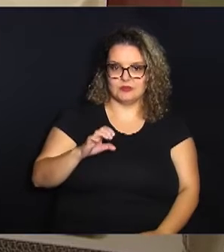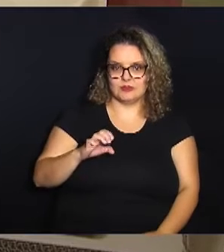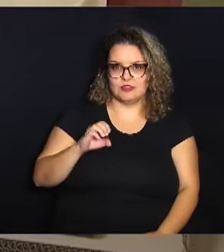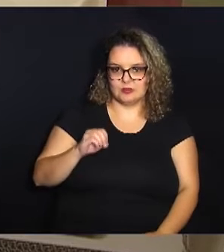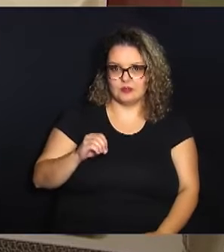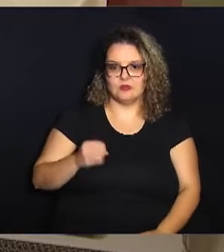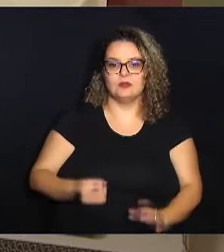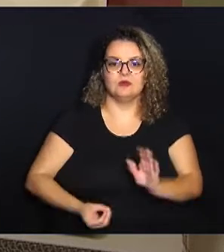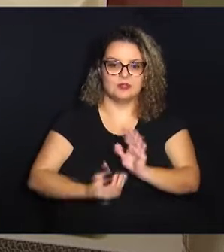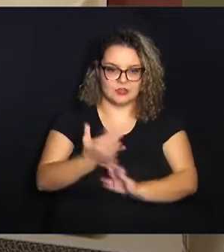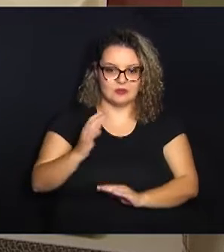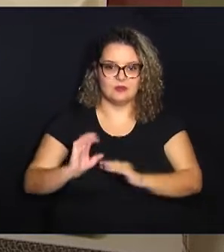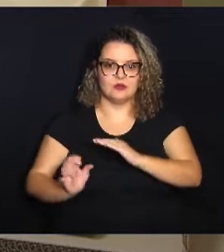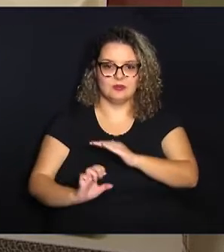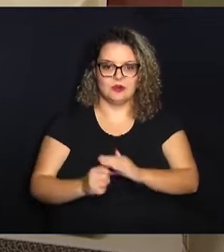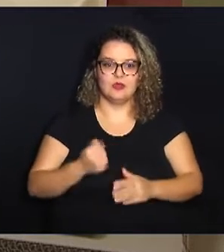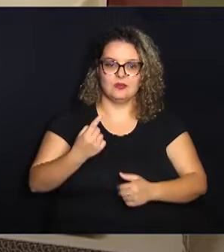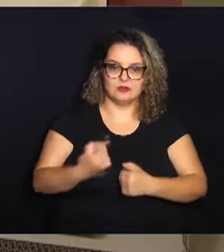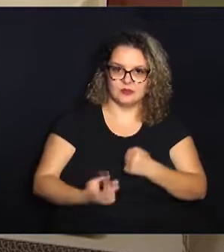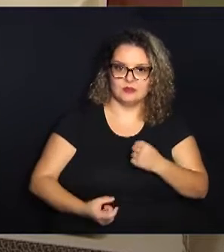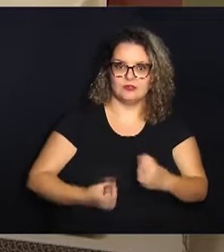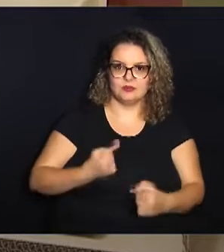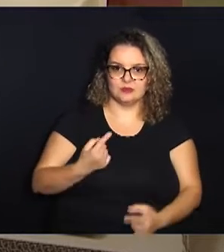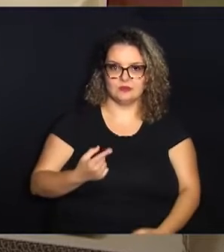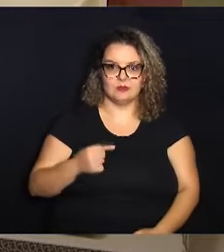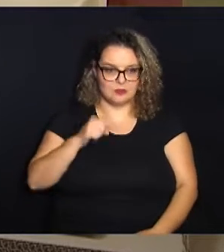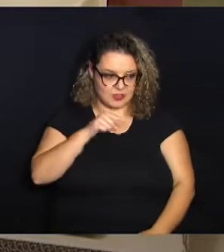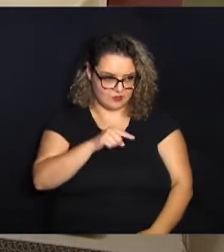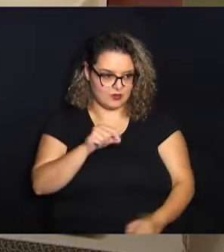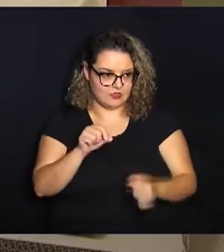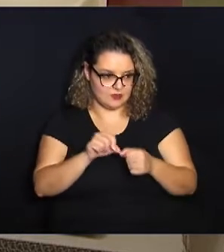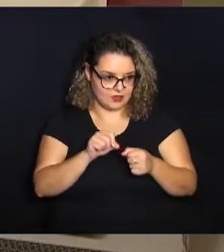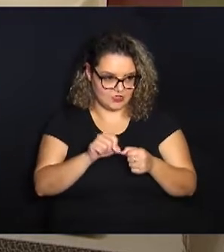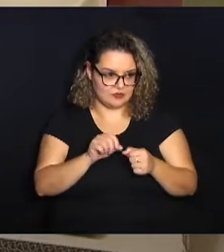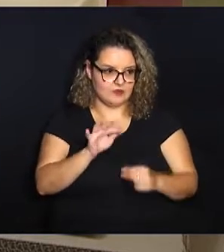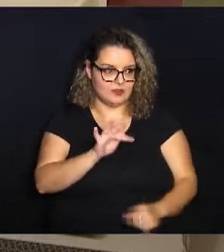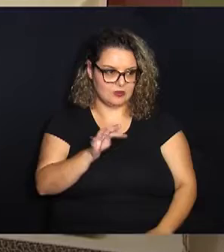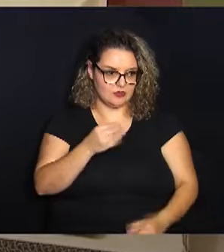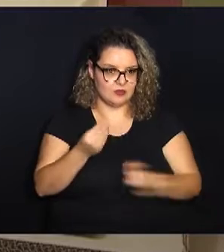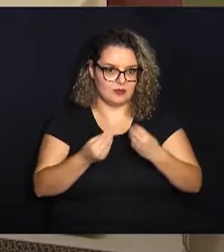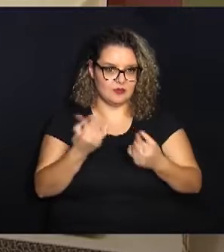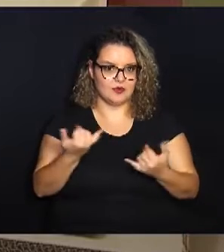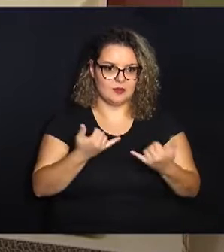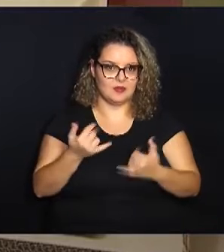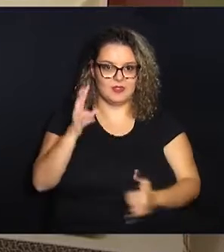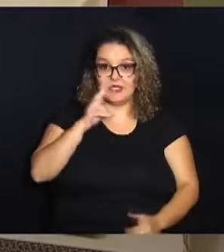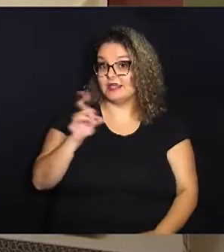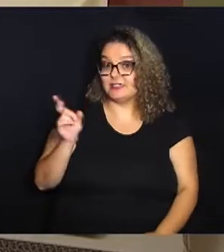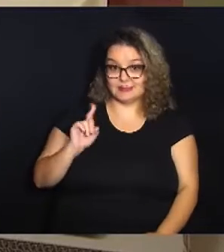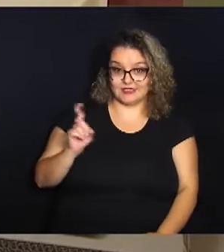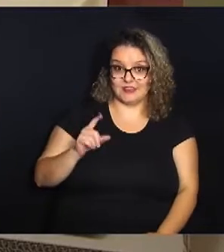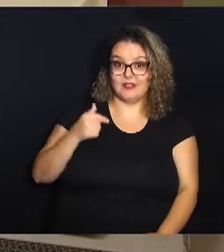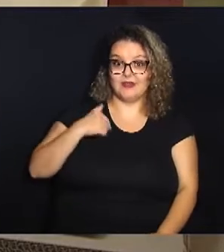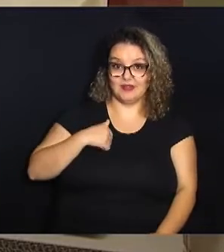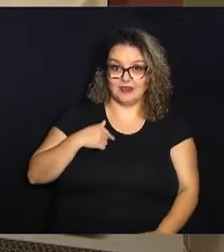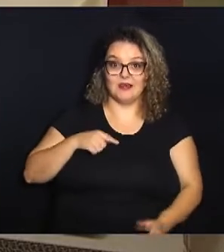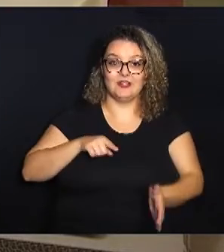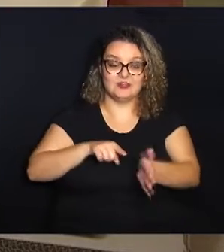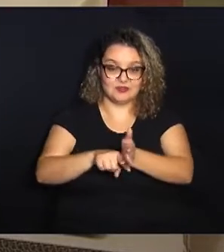da empresa. Tive algumas sócias. Mas você fazia isso na faculdade? Me conta essa história. Não. Eu sou